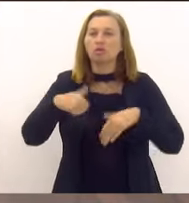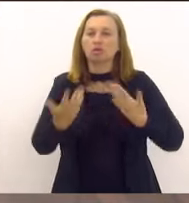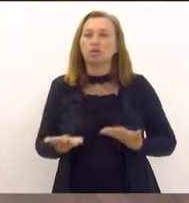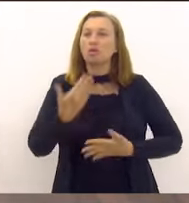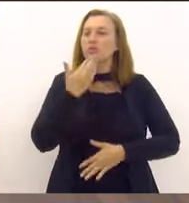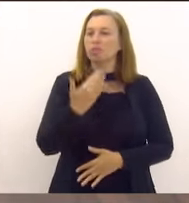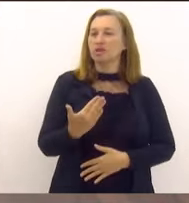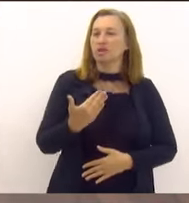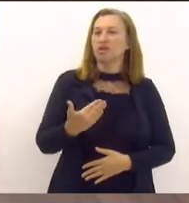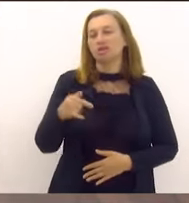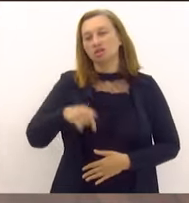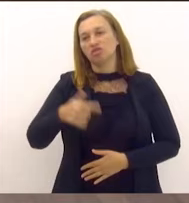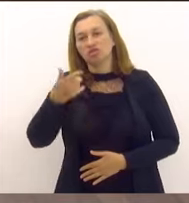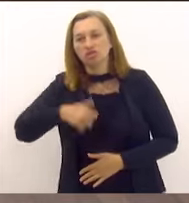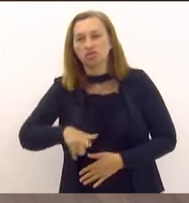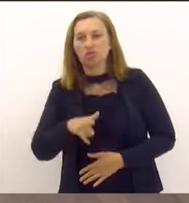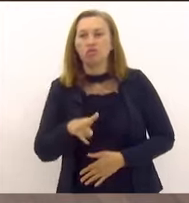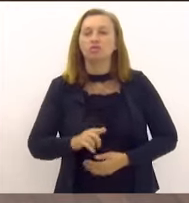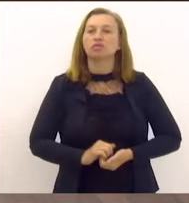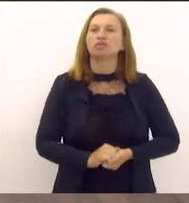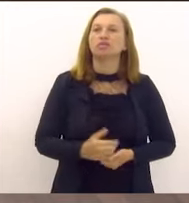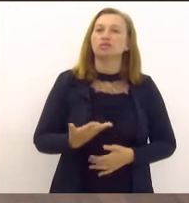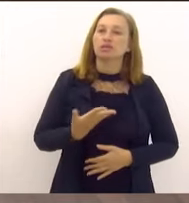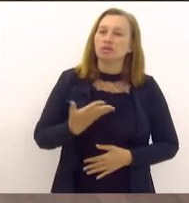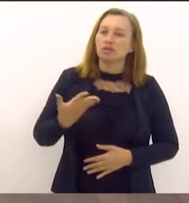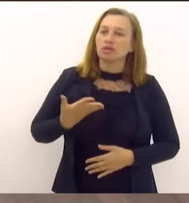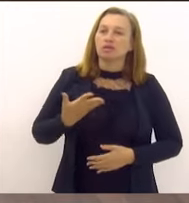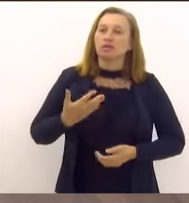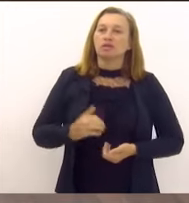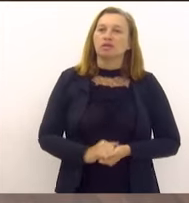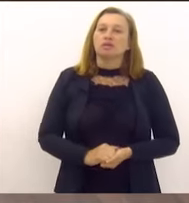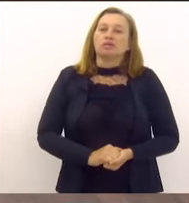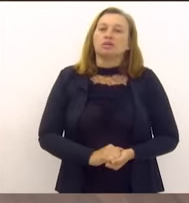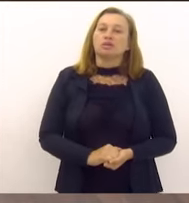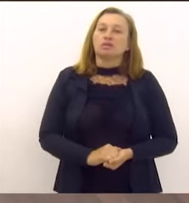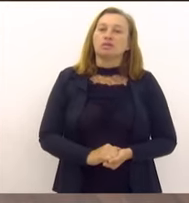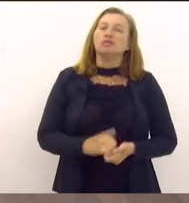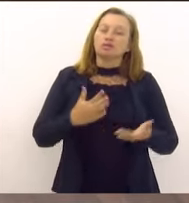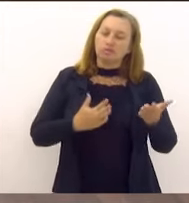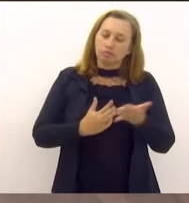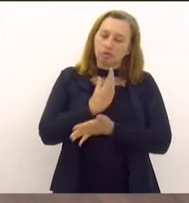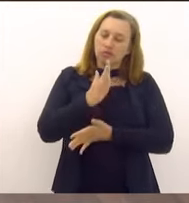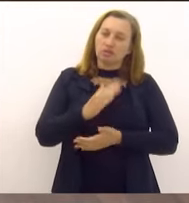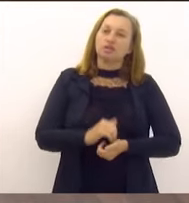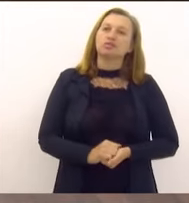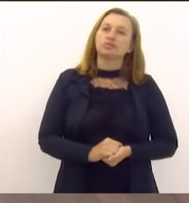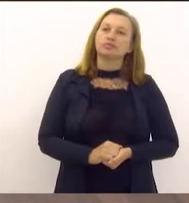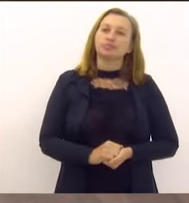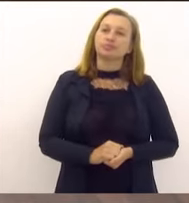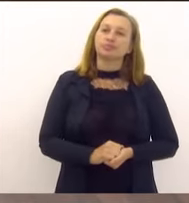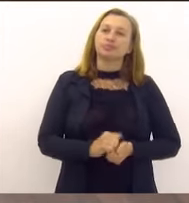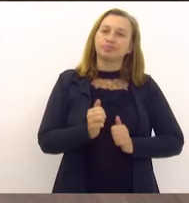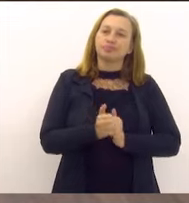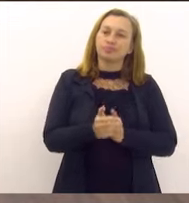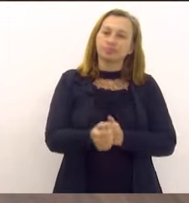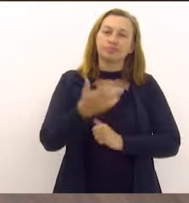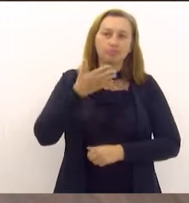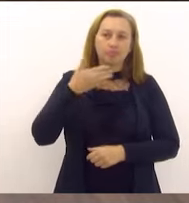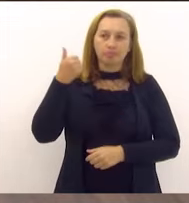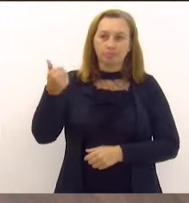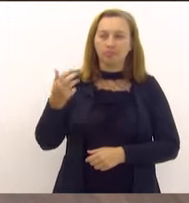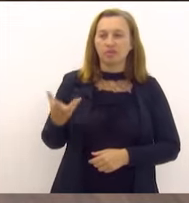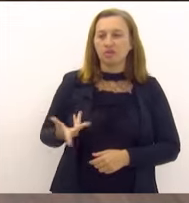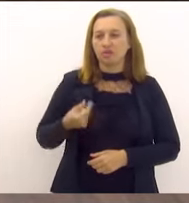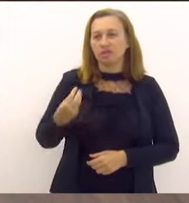pedir aqui mais uma vez para os nossos pares para poder essa aprovação para que a gente possa seguir melhorando a qualidade de